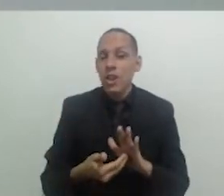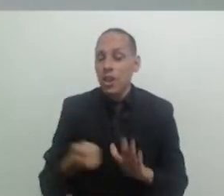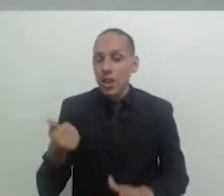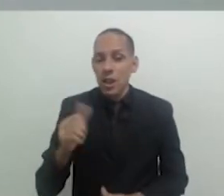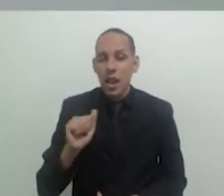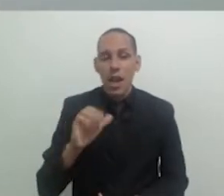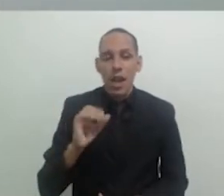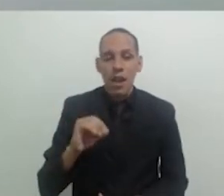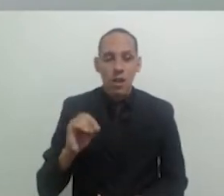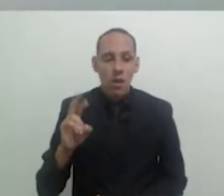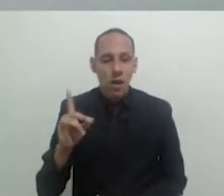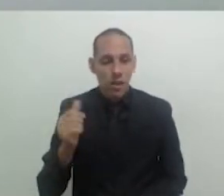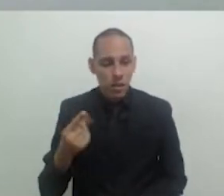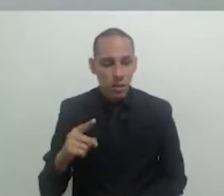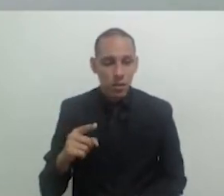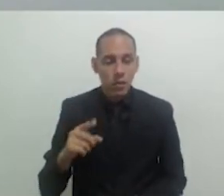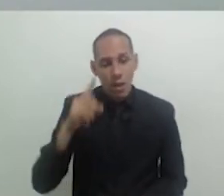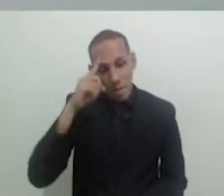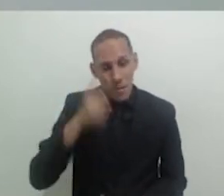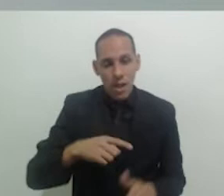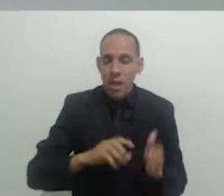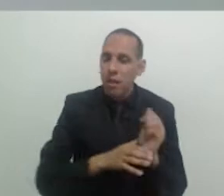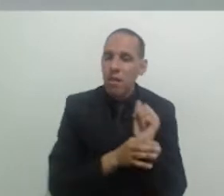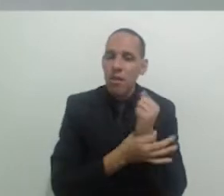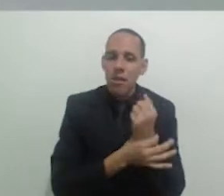segurança de número